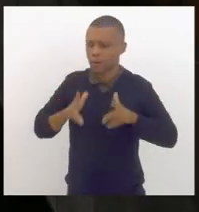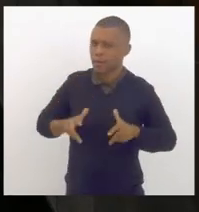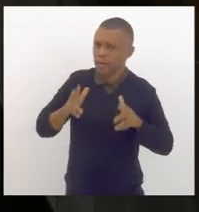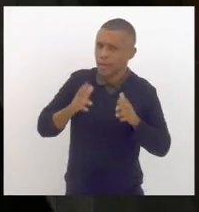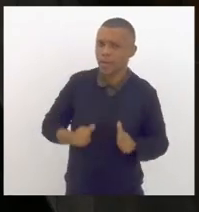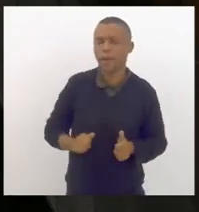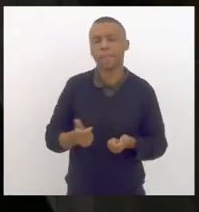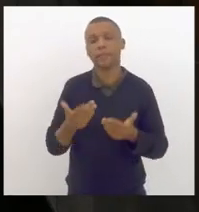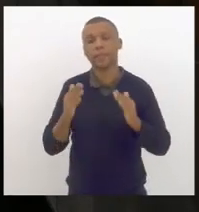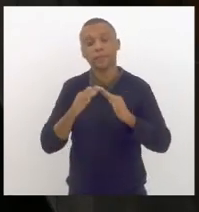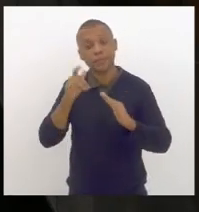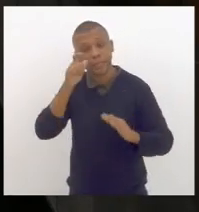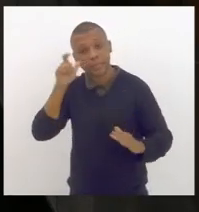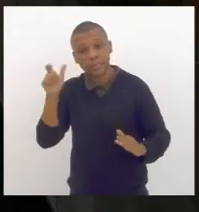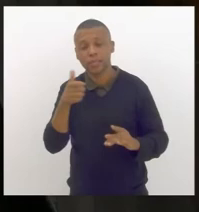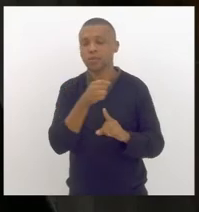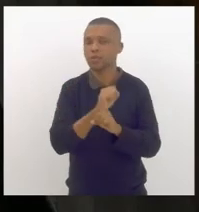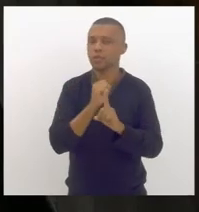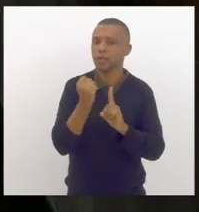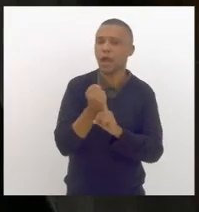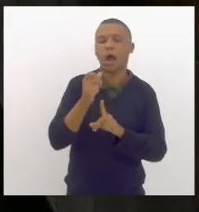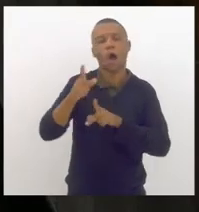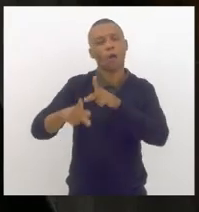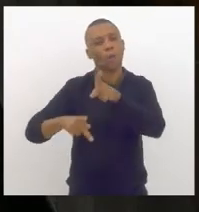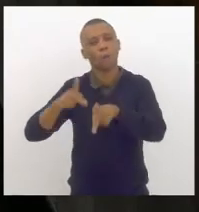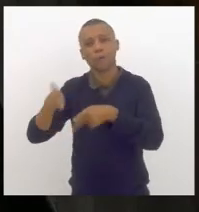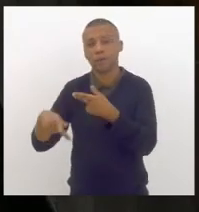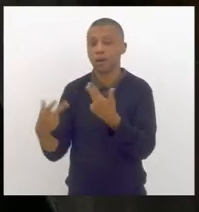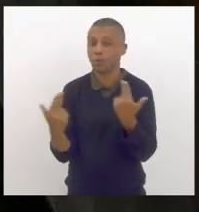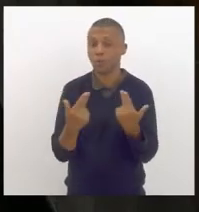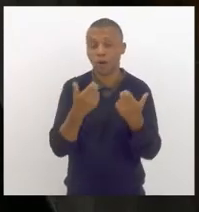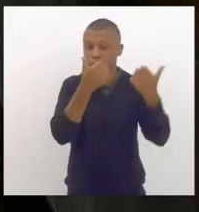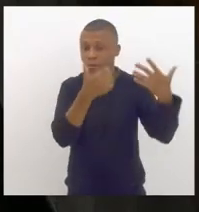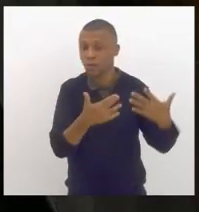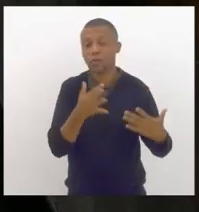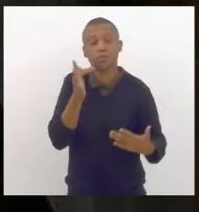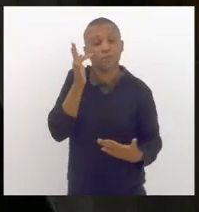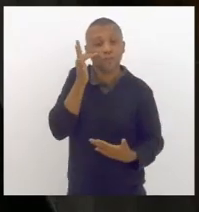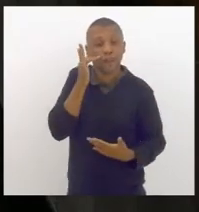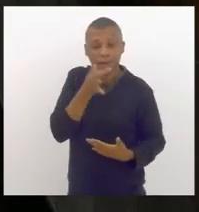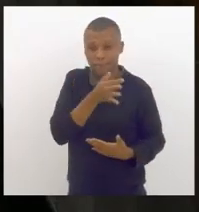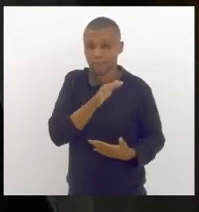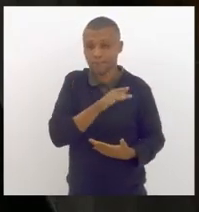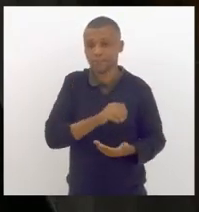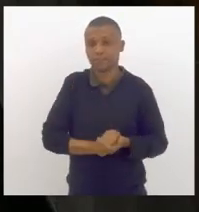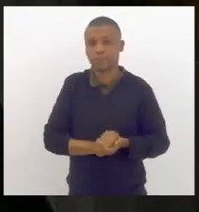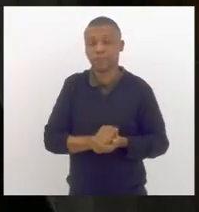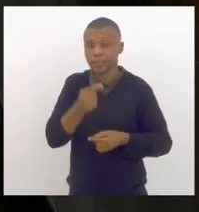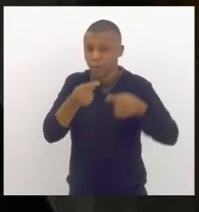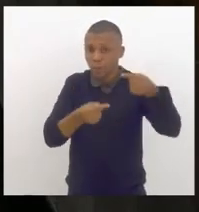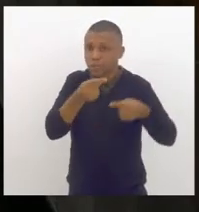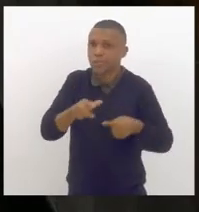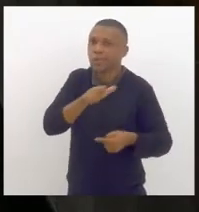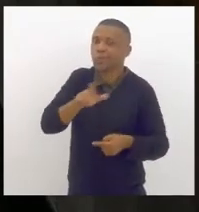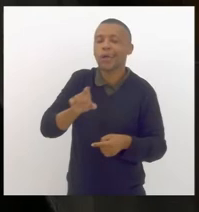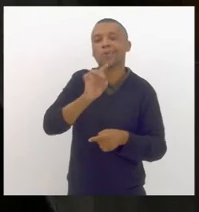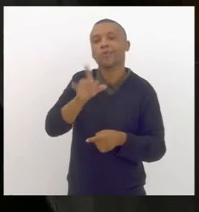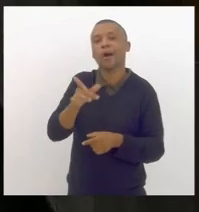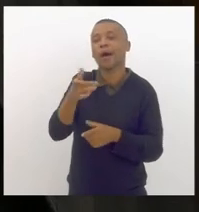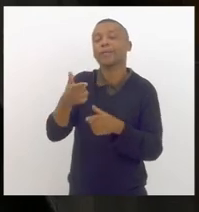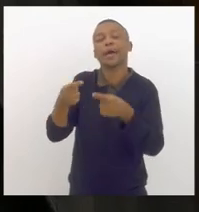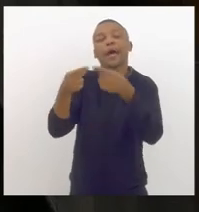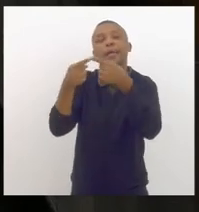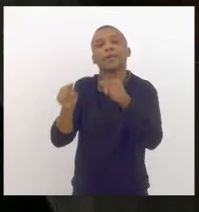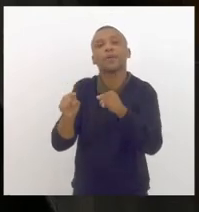de interesse social. E como disse o Flávio, né, essa política não trata apenas, ou não deveria tratar apenas, da inauguração de novas unidades, mas